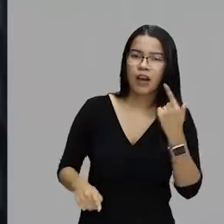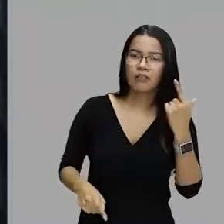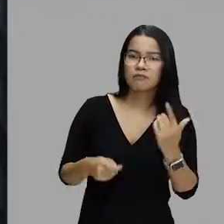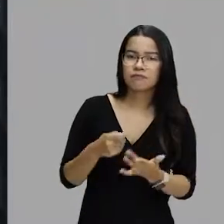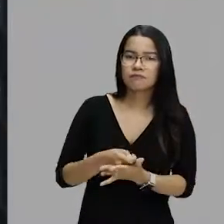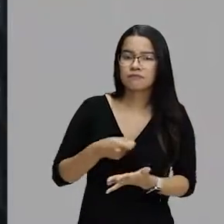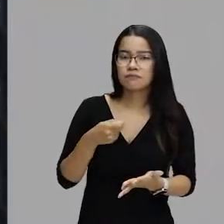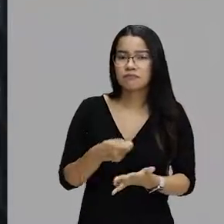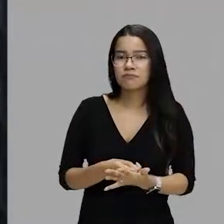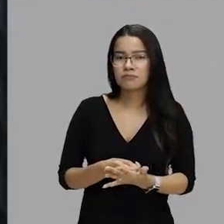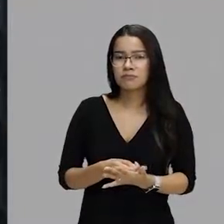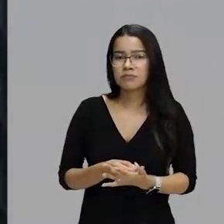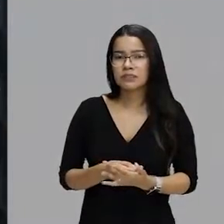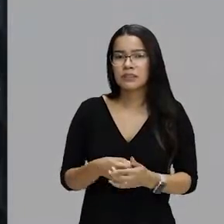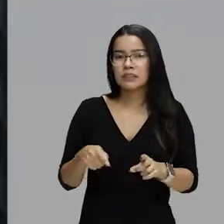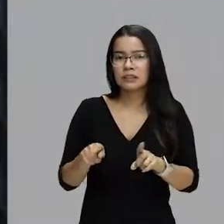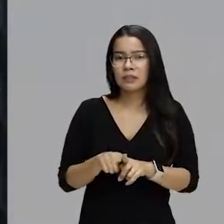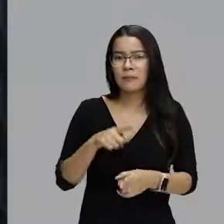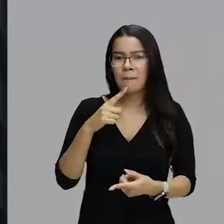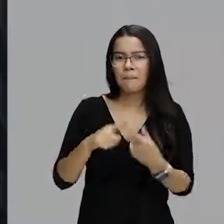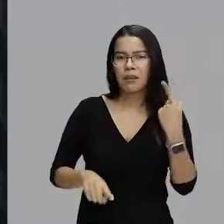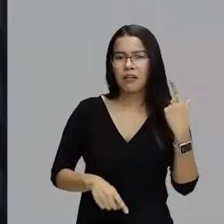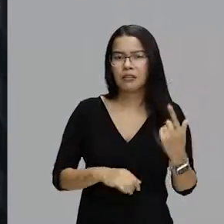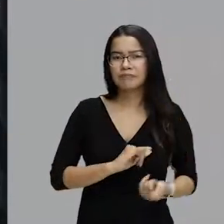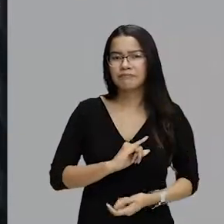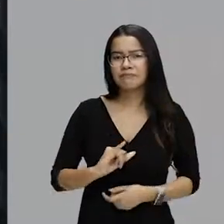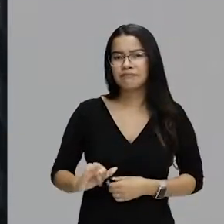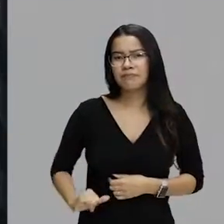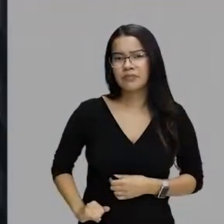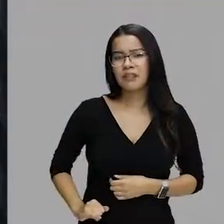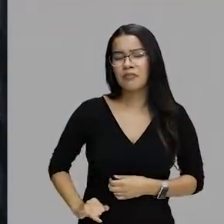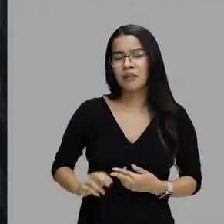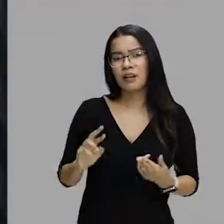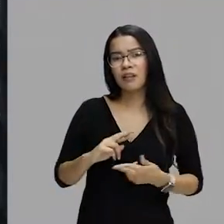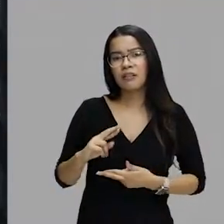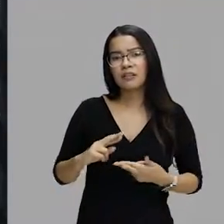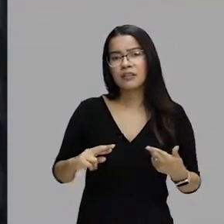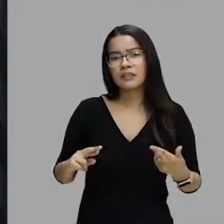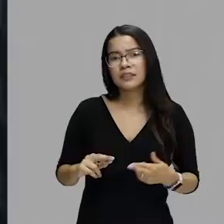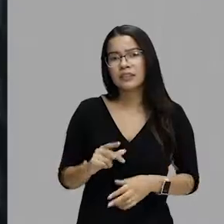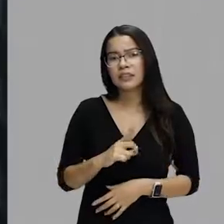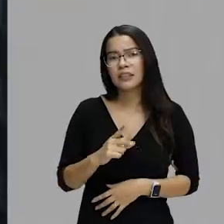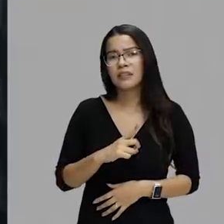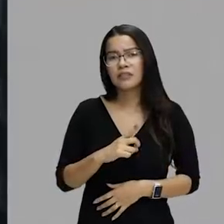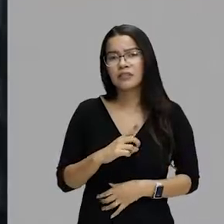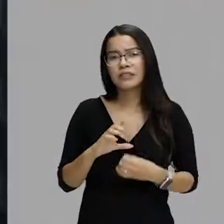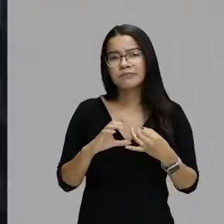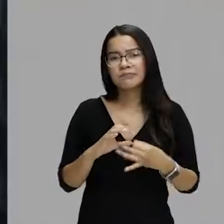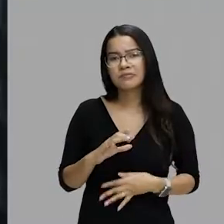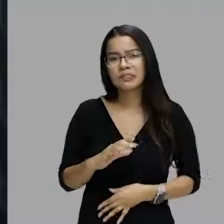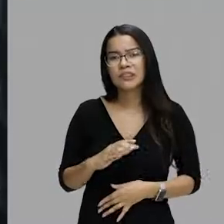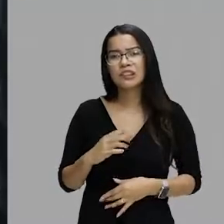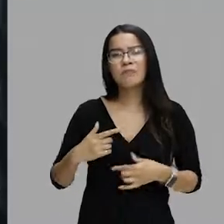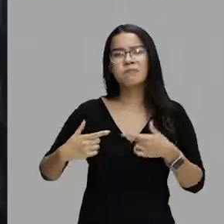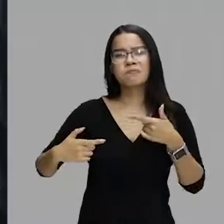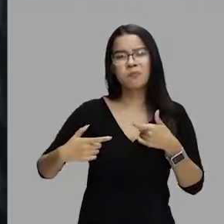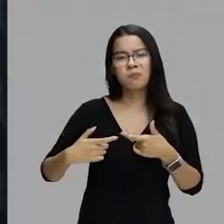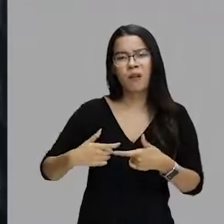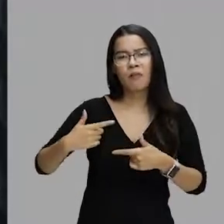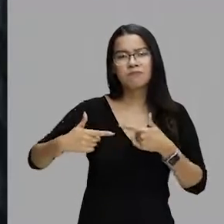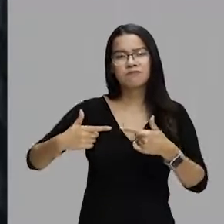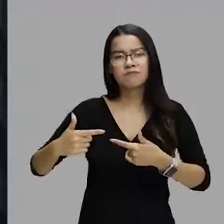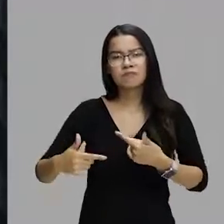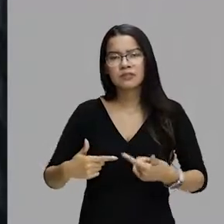teve um caráter anti-imperialista, uma revolução que teve um caráter guerrilheiro, ela contou com o